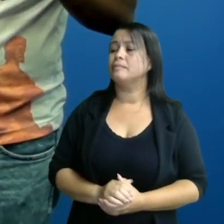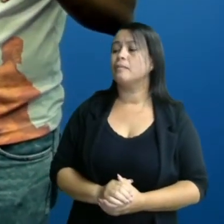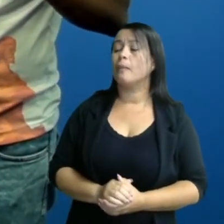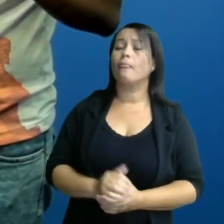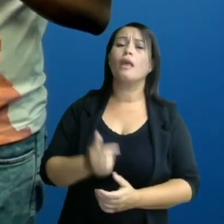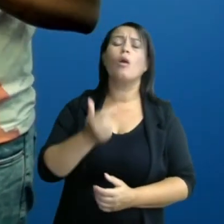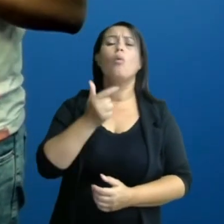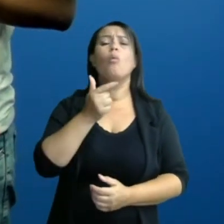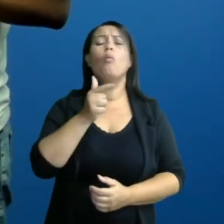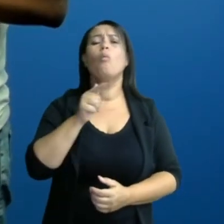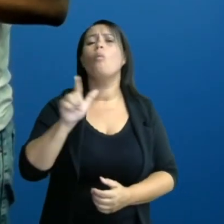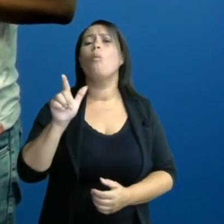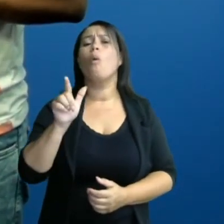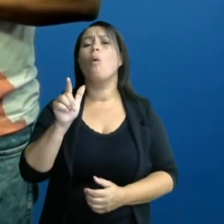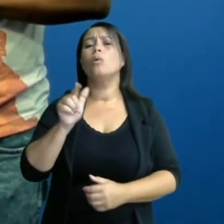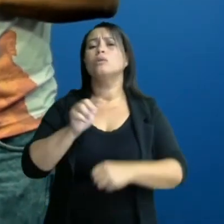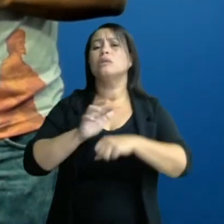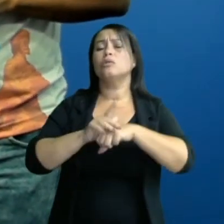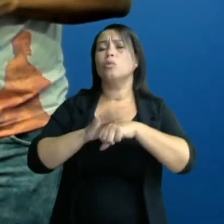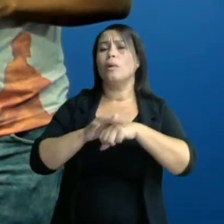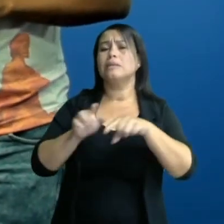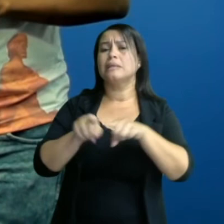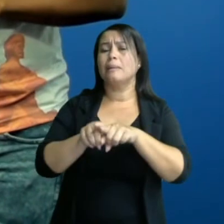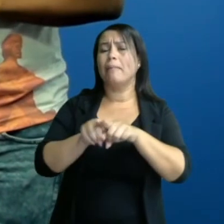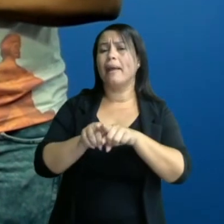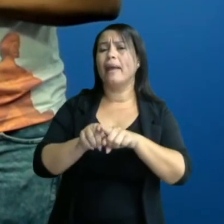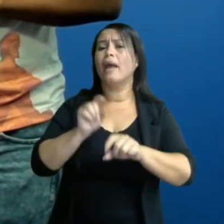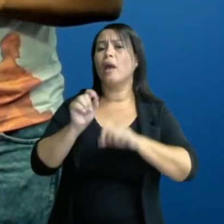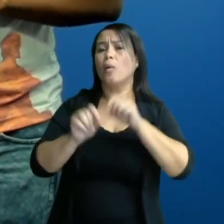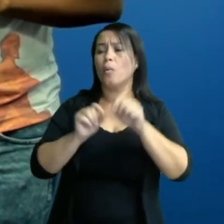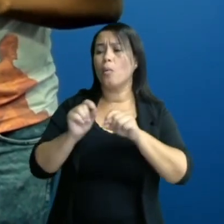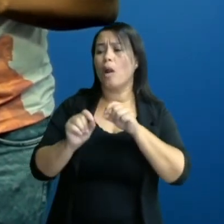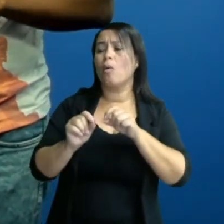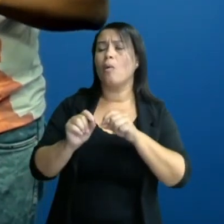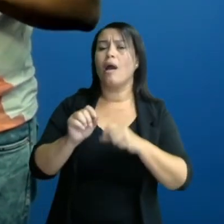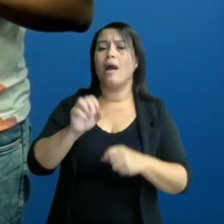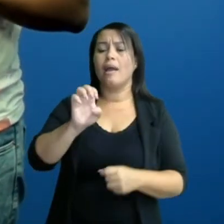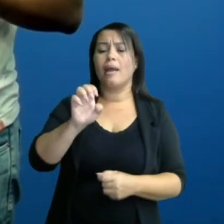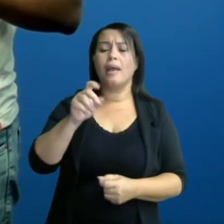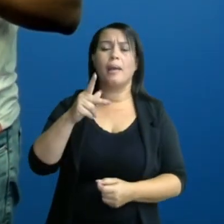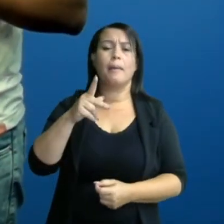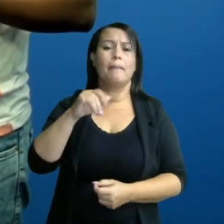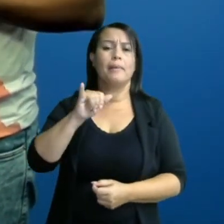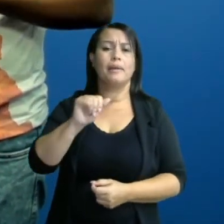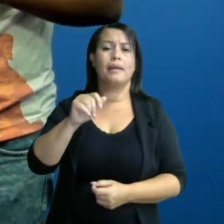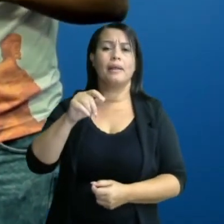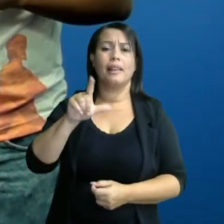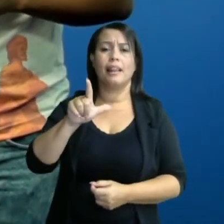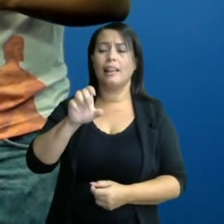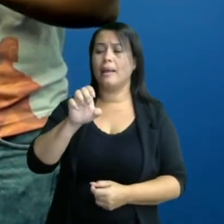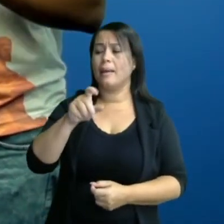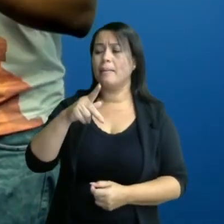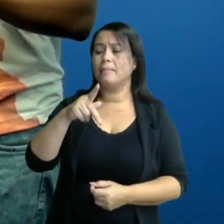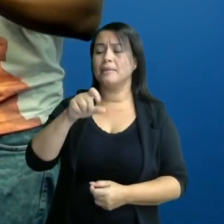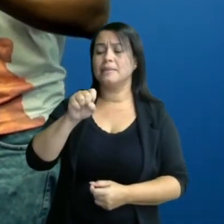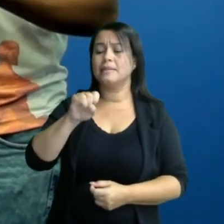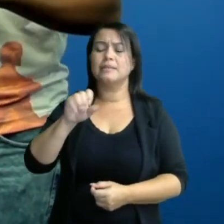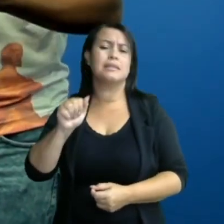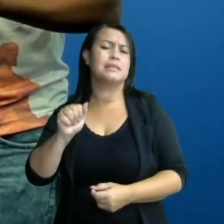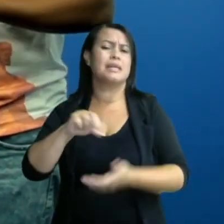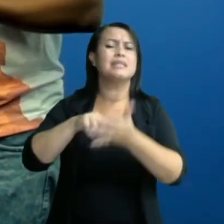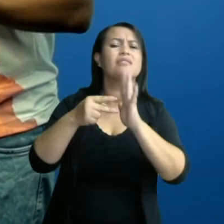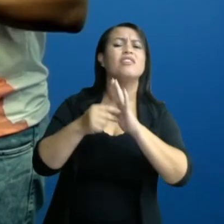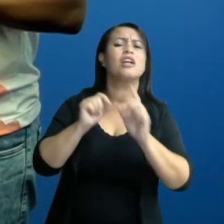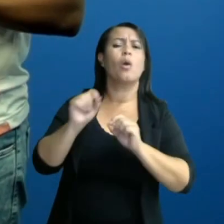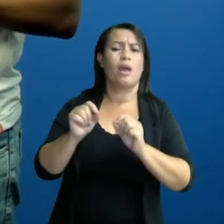Bem, uma outra doença que acomete o sistema nervoso é a chamada epilepsia. A